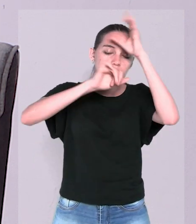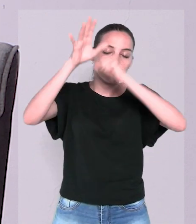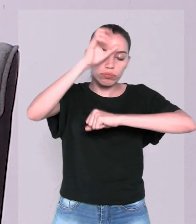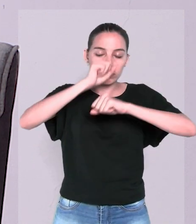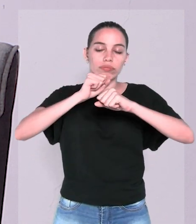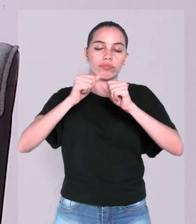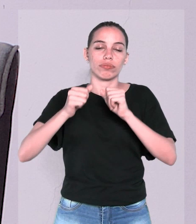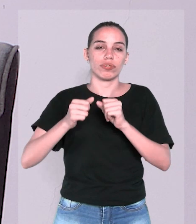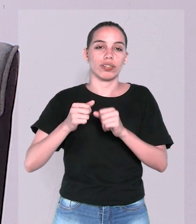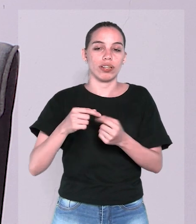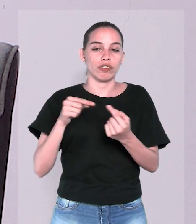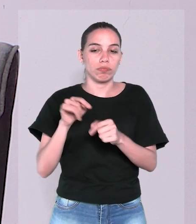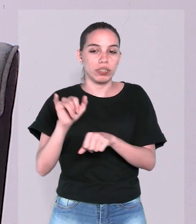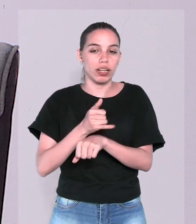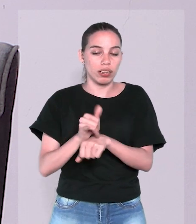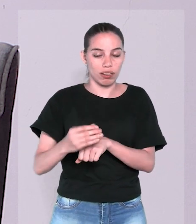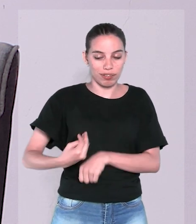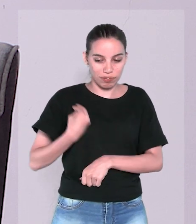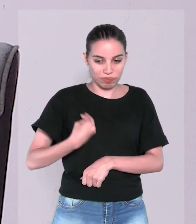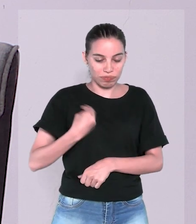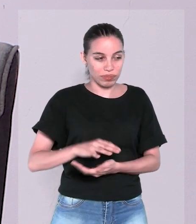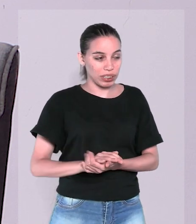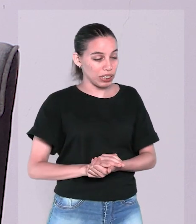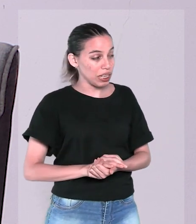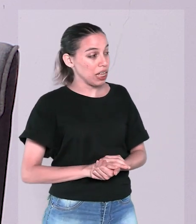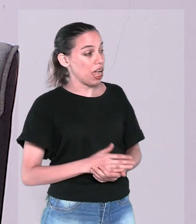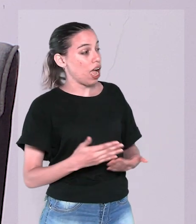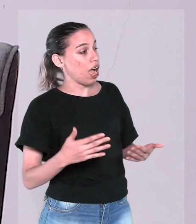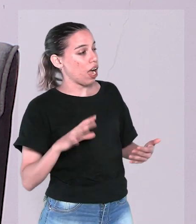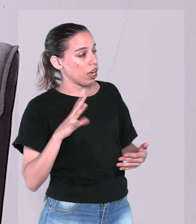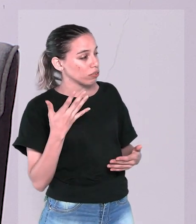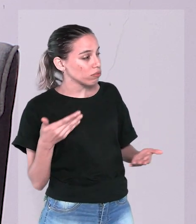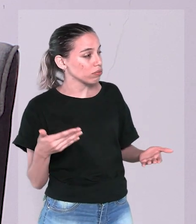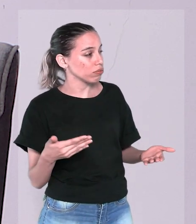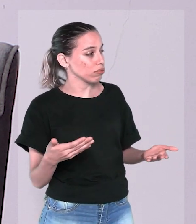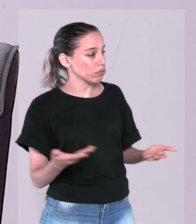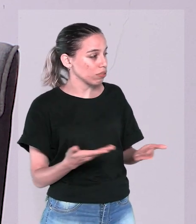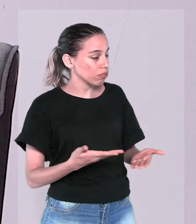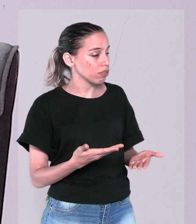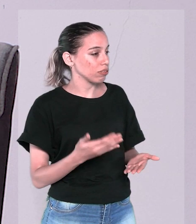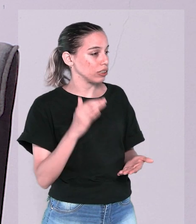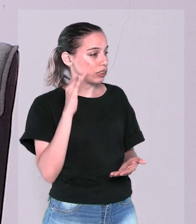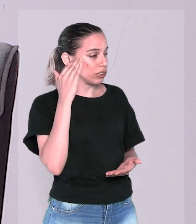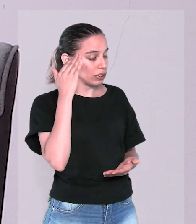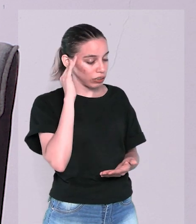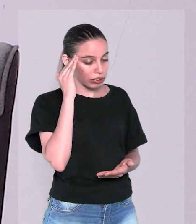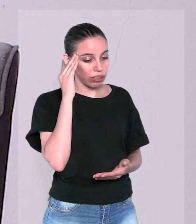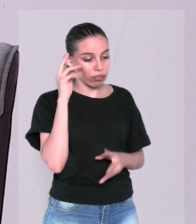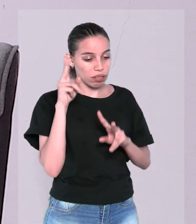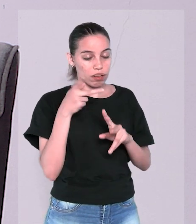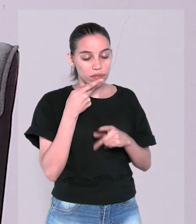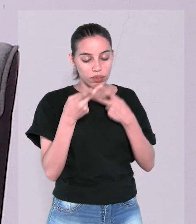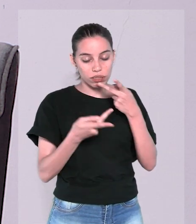agressividade e violência, ou a heteroviolência ou a heteroagressividade. Mas, de todo modo,